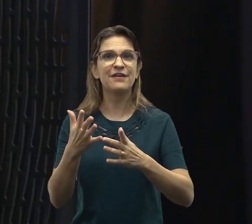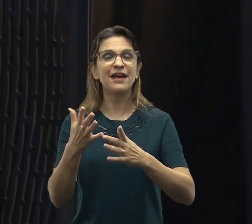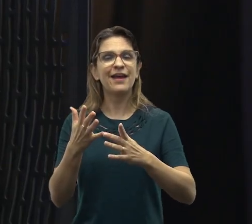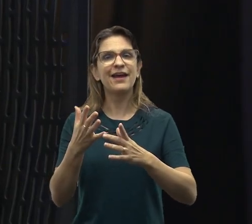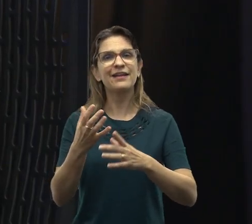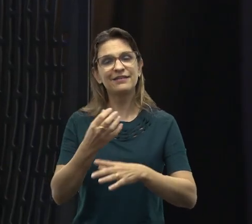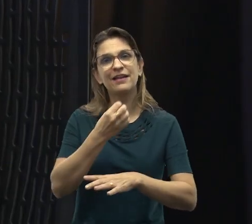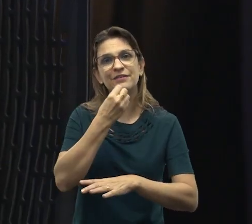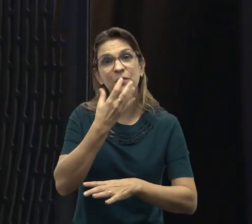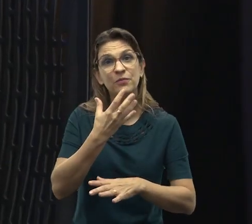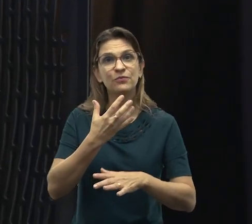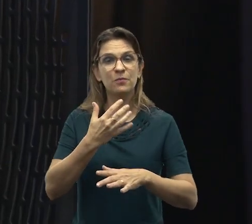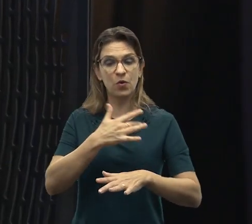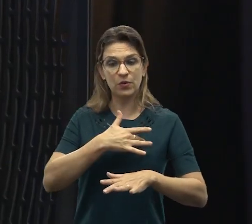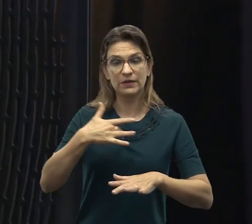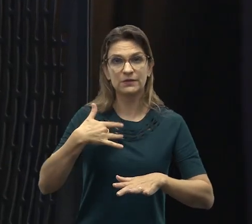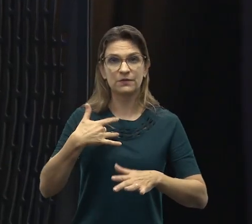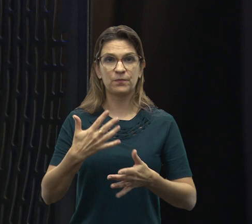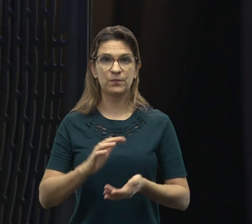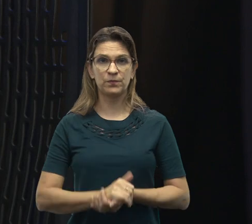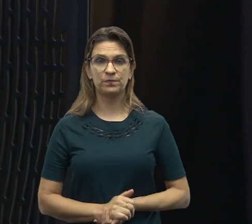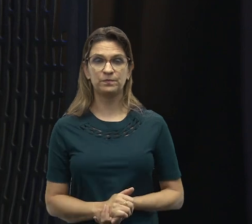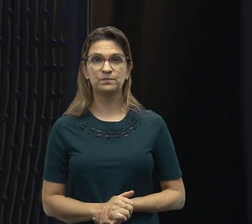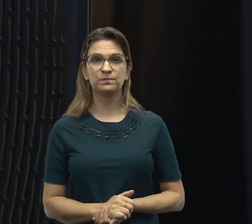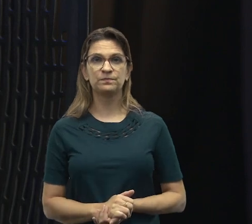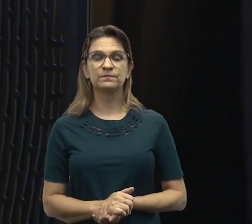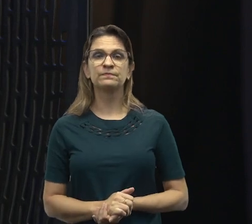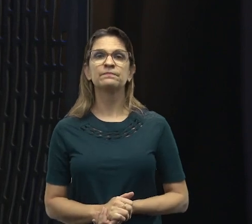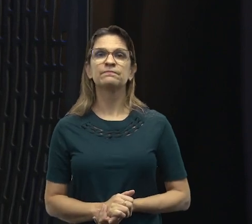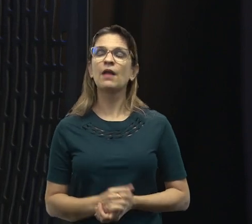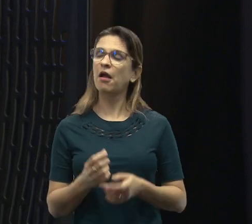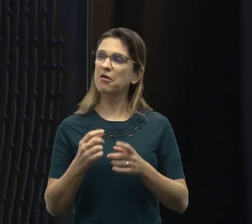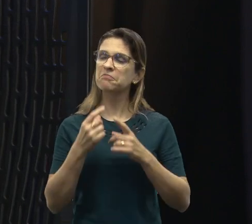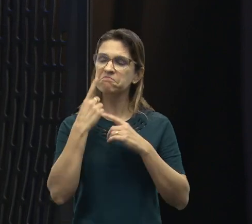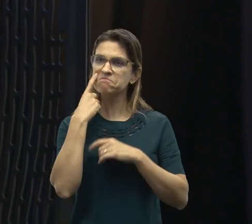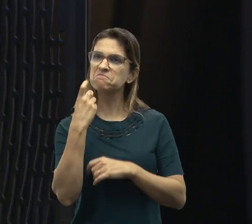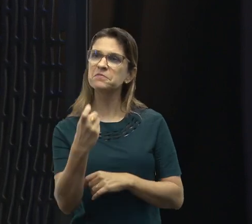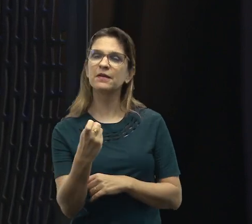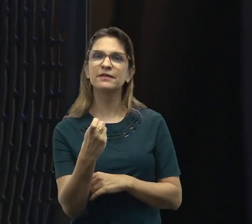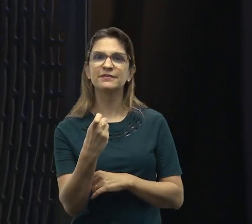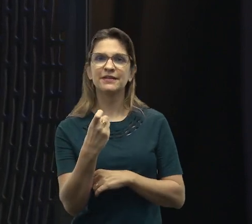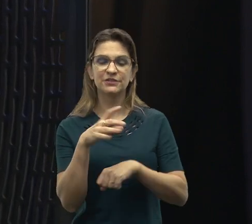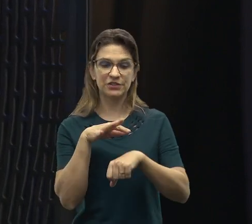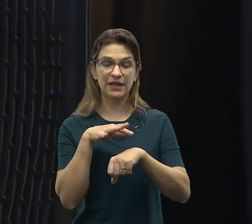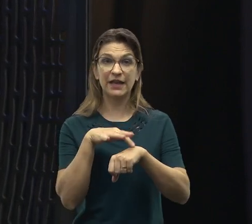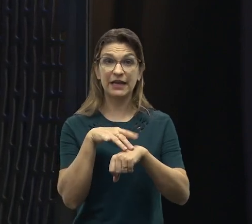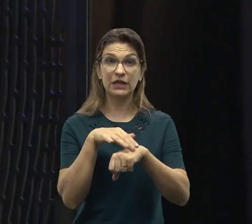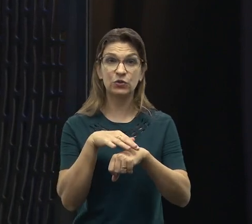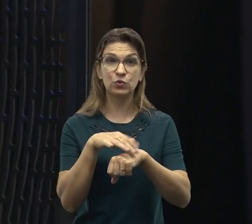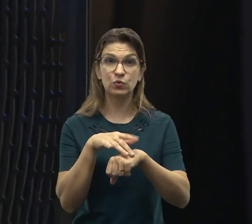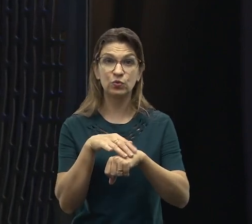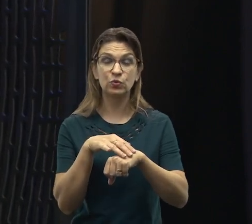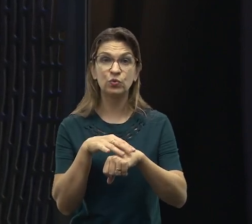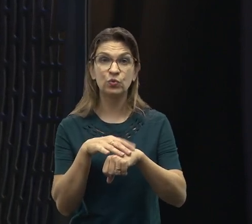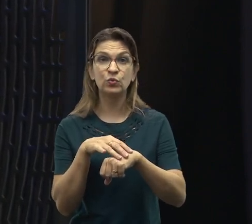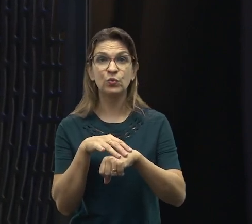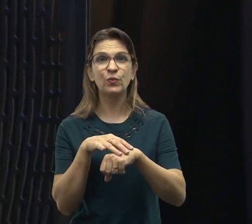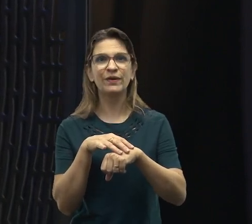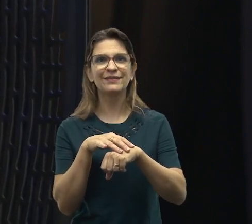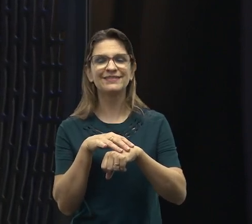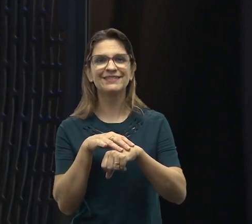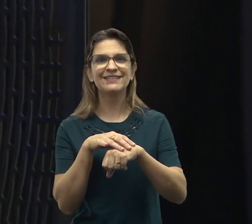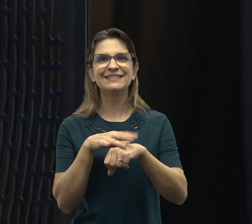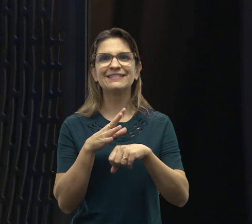é interessante, né, doutor Lívio, que ela vai tratar essa questão, assim, a doença ela vem muito da questão do cunho